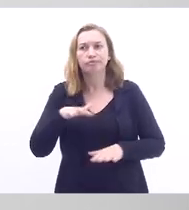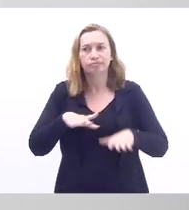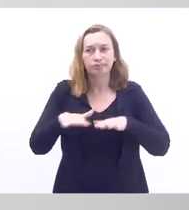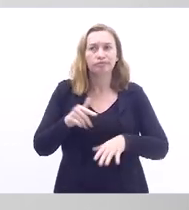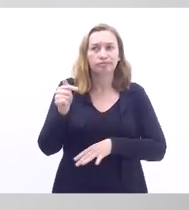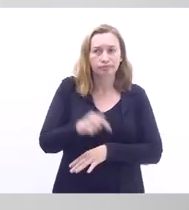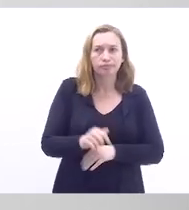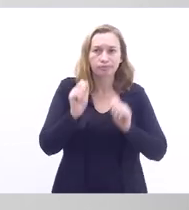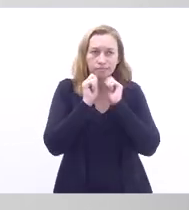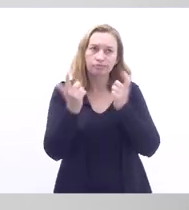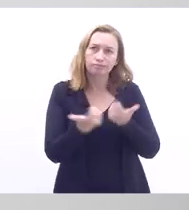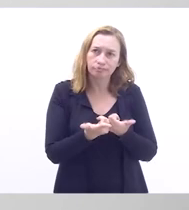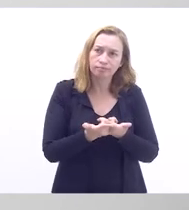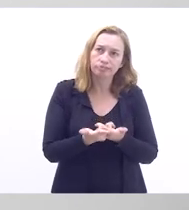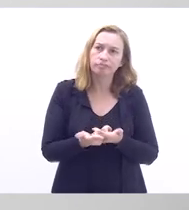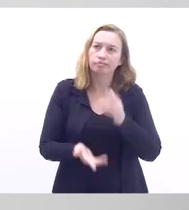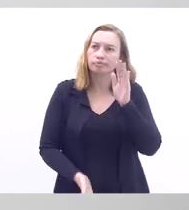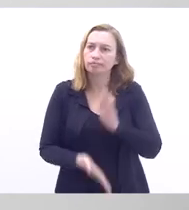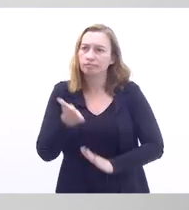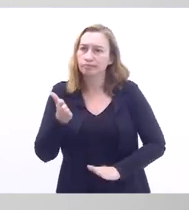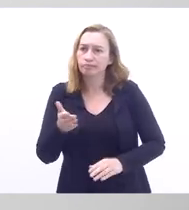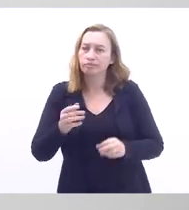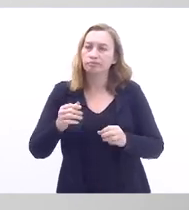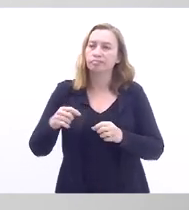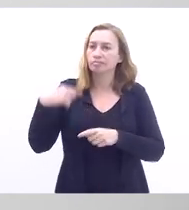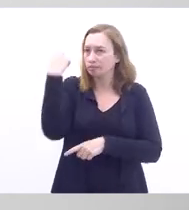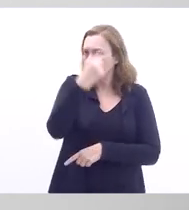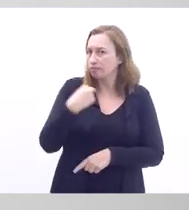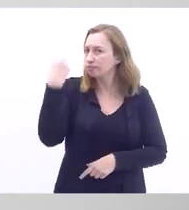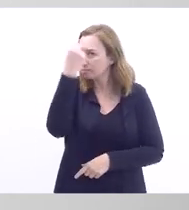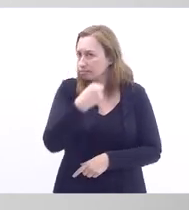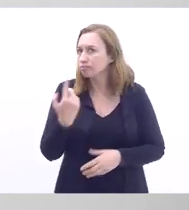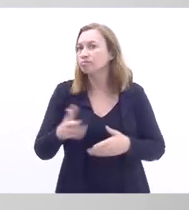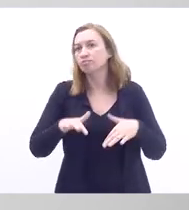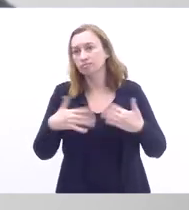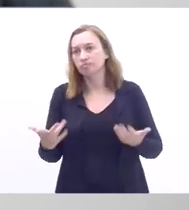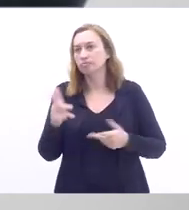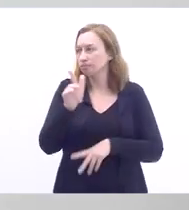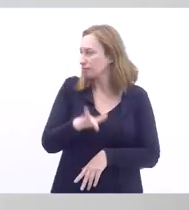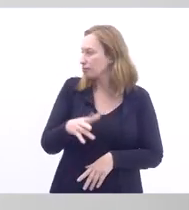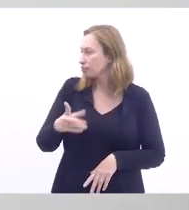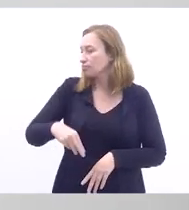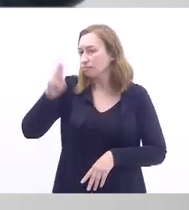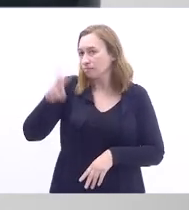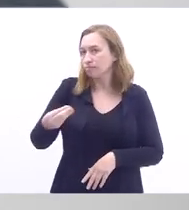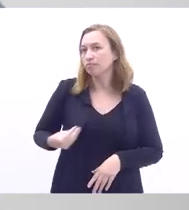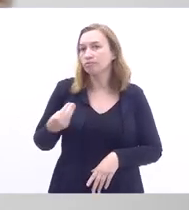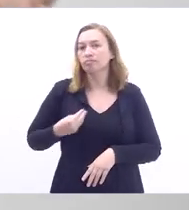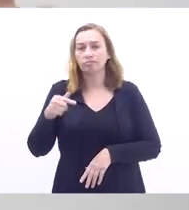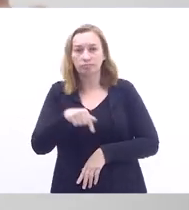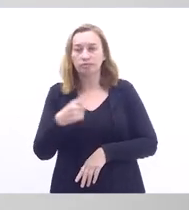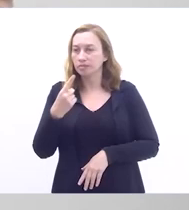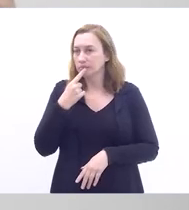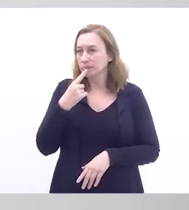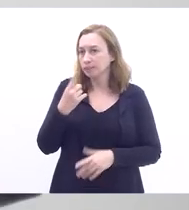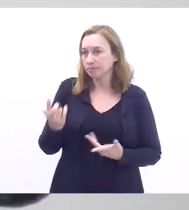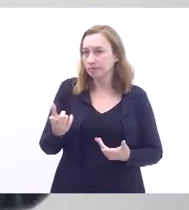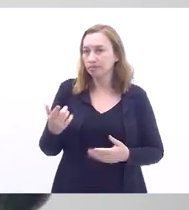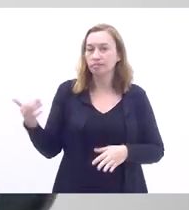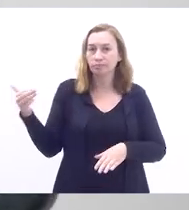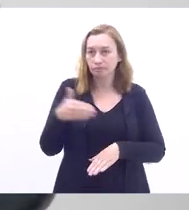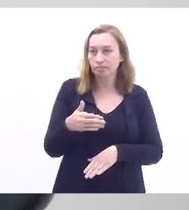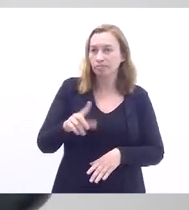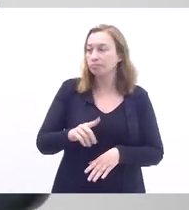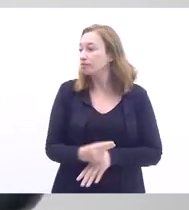mobilização aqui na Assembleia tem que viajar centenas de quilômetros né é diferente de quem tá aqui a 4 km faz uma mobilização